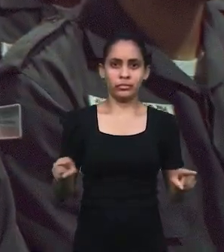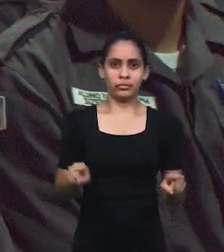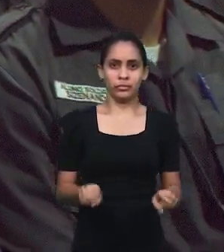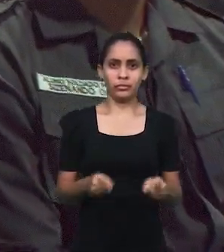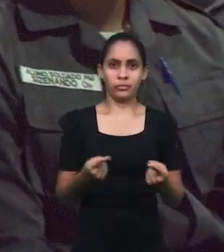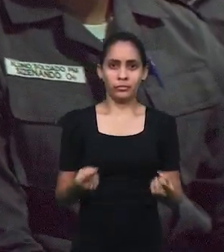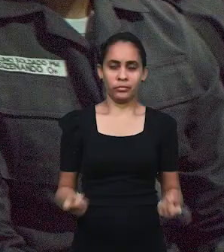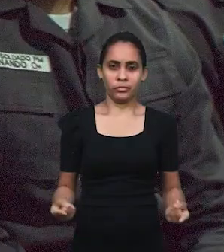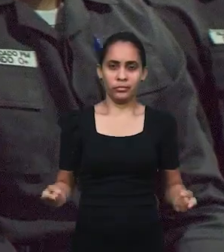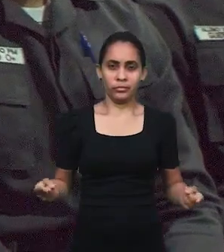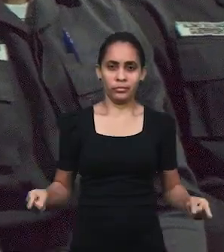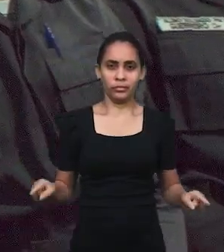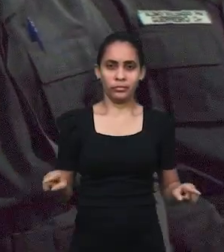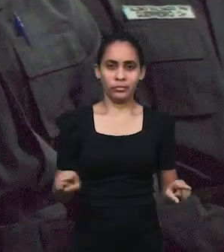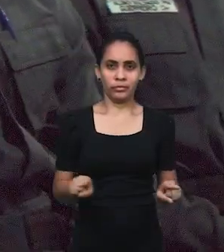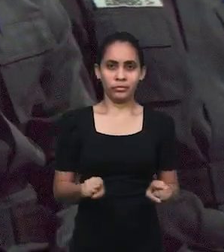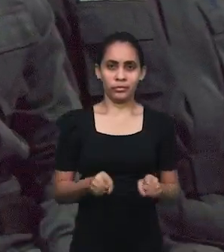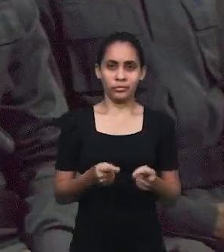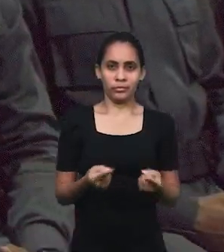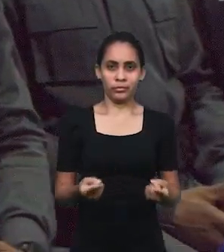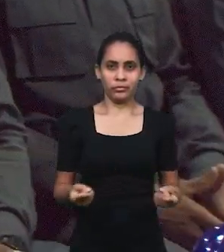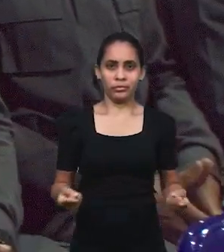Toda a glória ao Senhor.